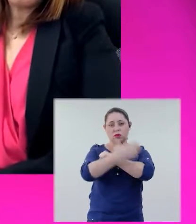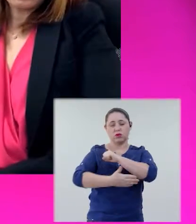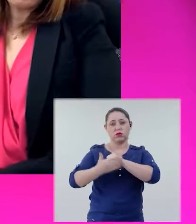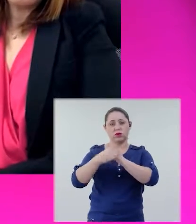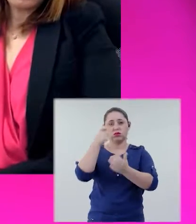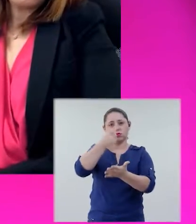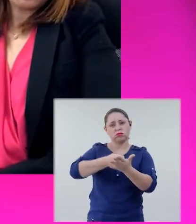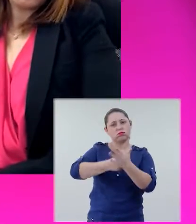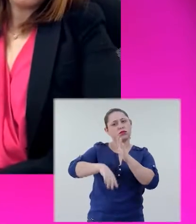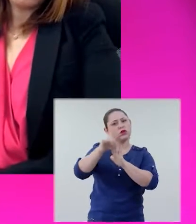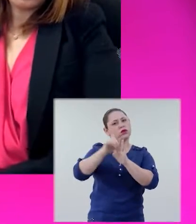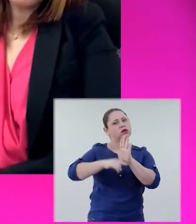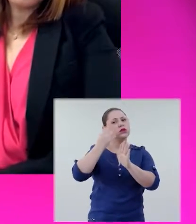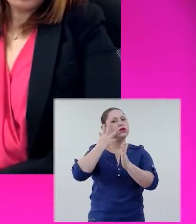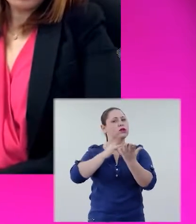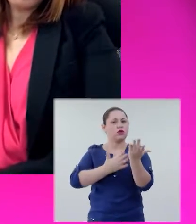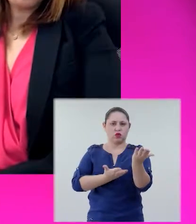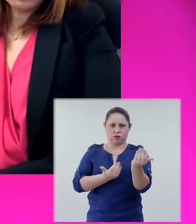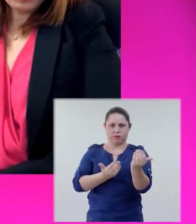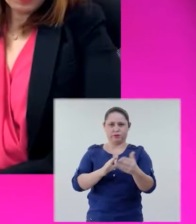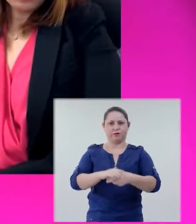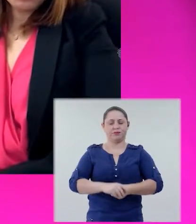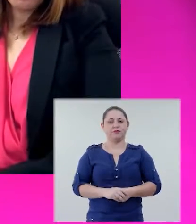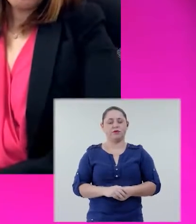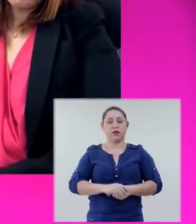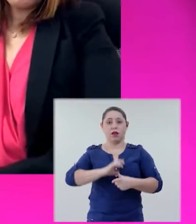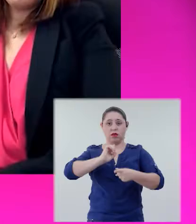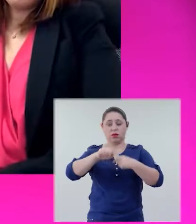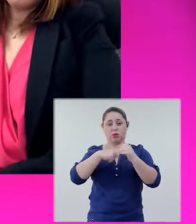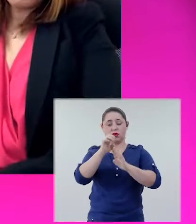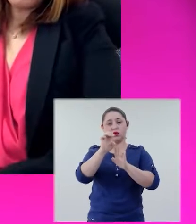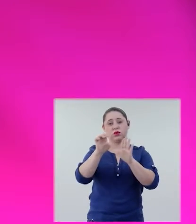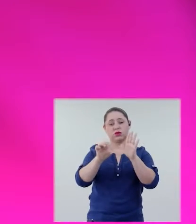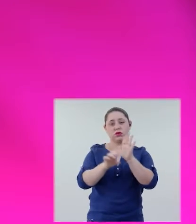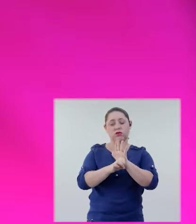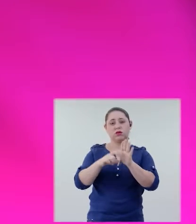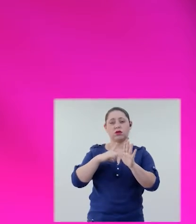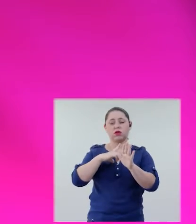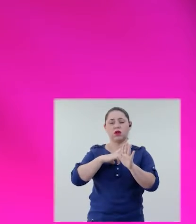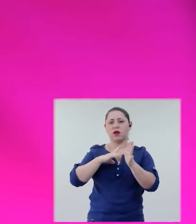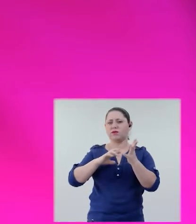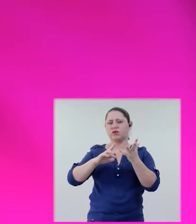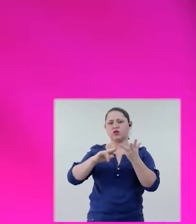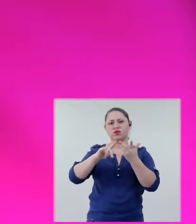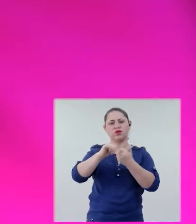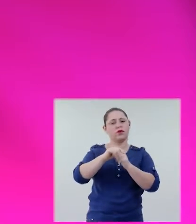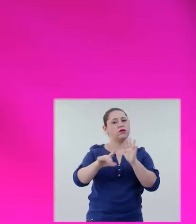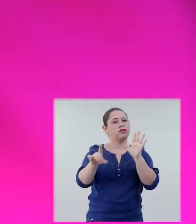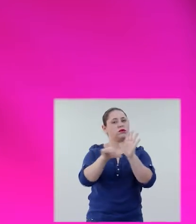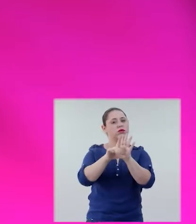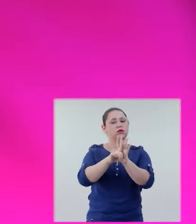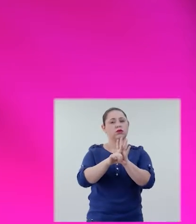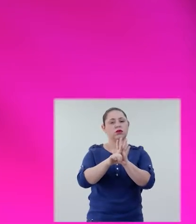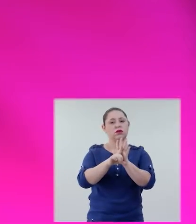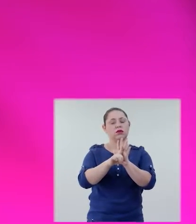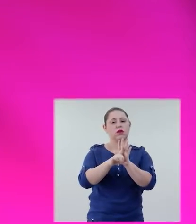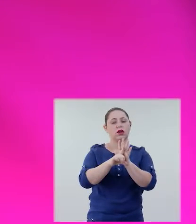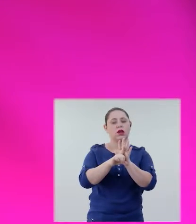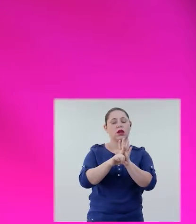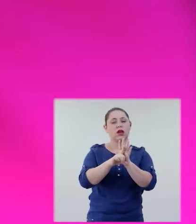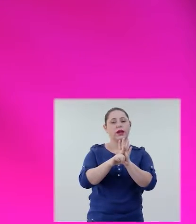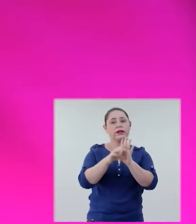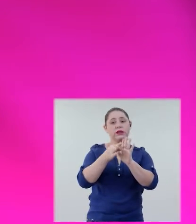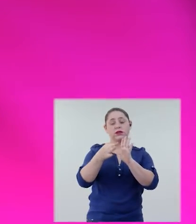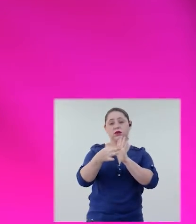Estatuto de Proteção de Garantias de Direitos de Crianças e Adolescentes. E depois do Estatuto, nós tivemos outras leis. A